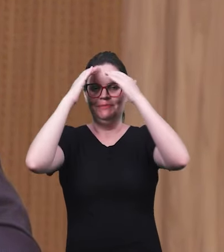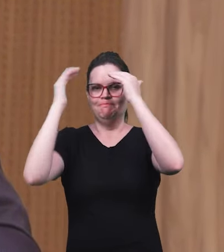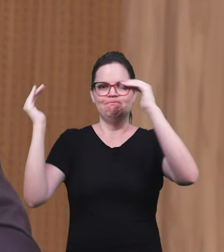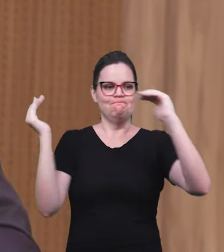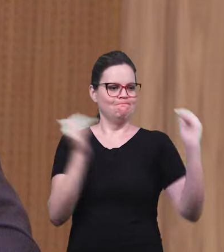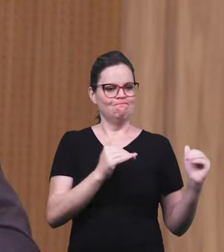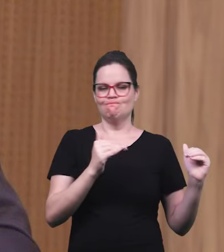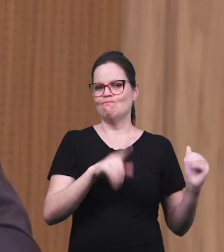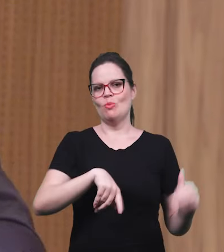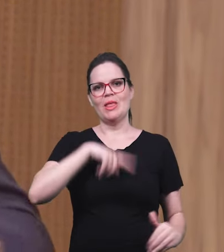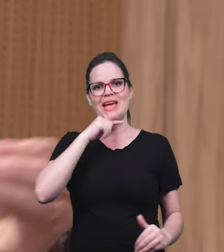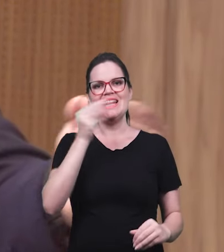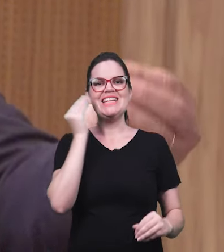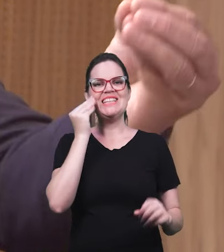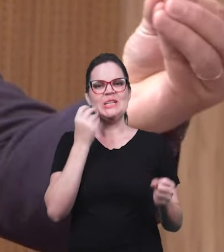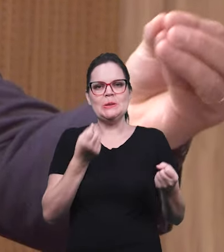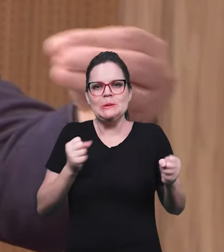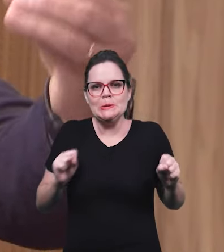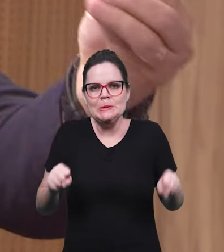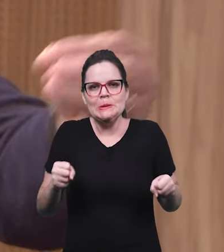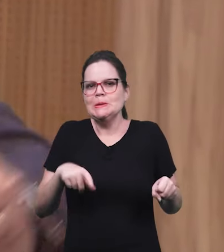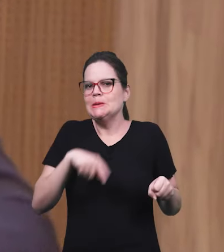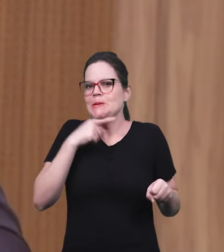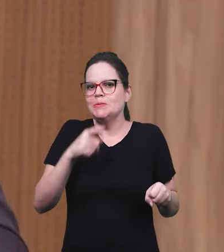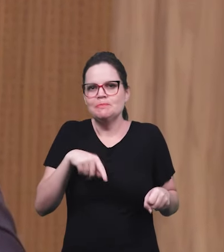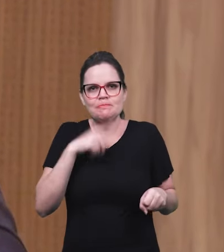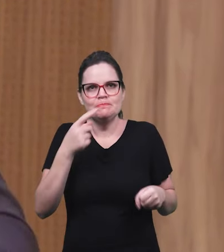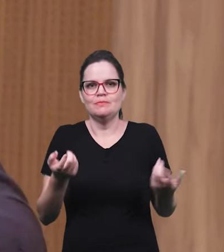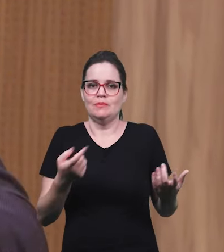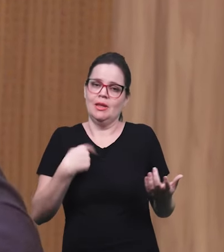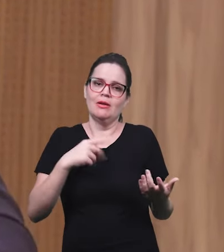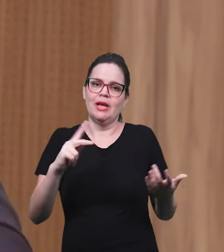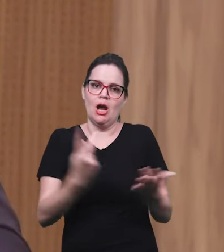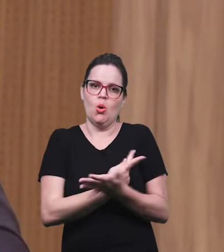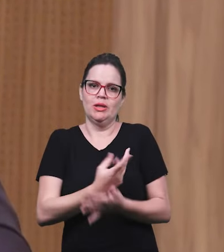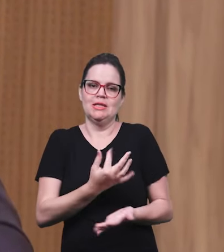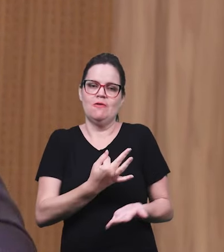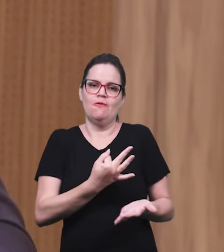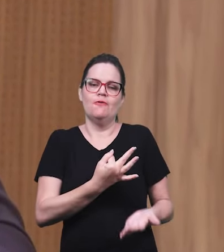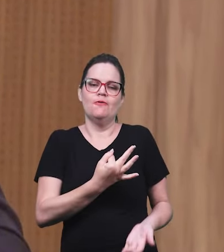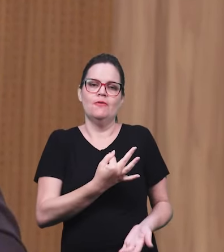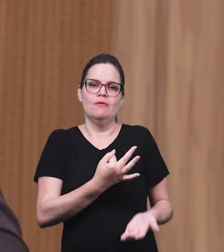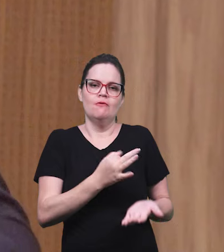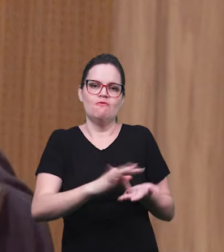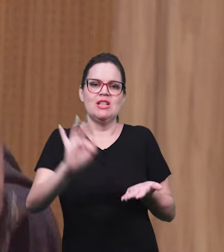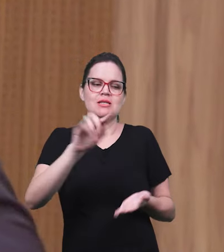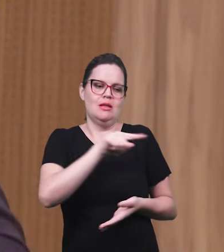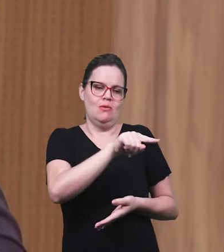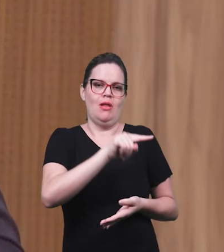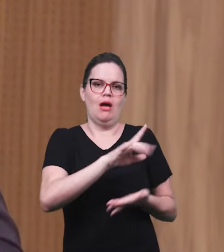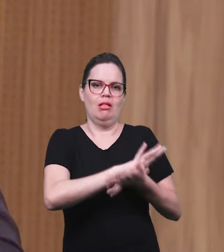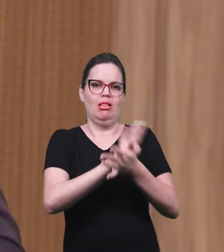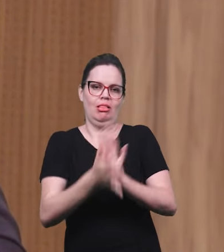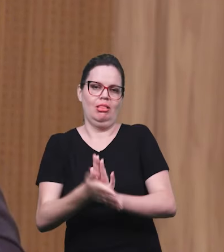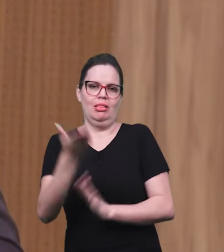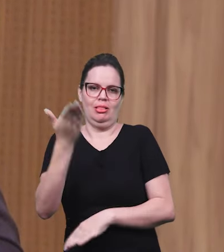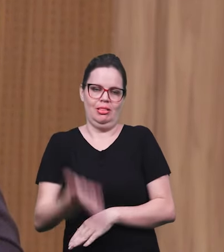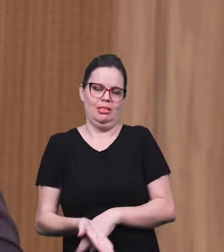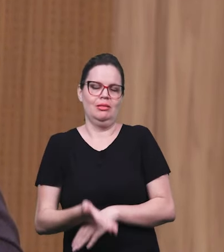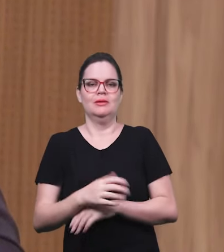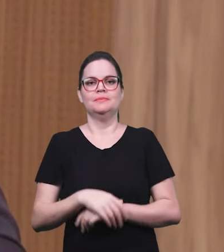mais executada, né, que é o estado que ele chegou lá, né, lá com os filisteus. Então, quer dizer, é importante para nós, na